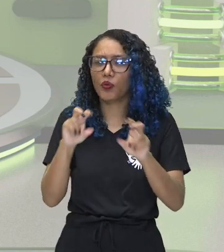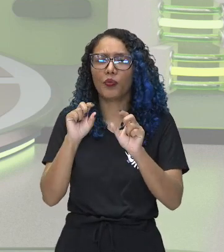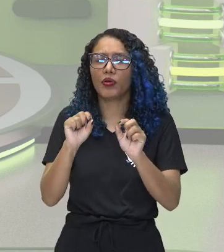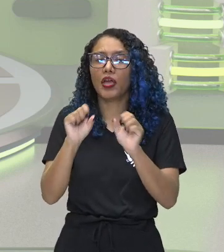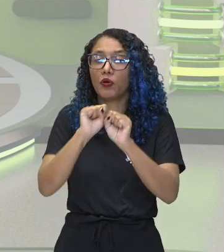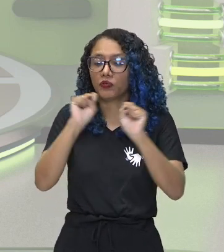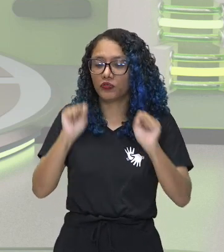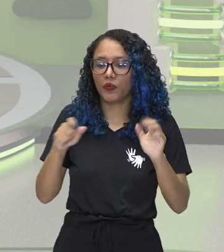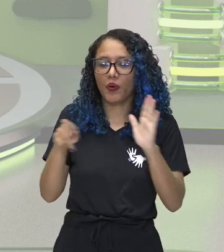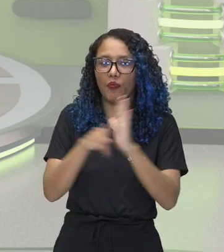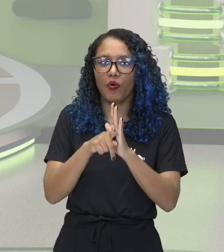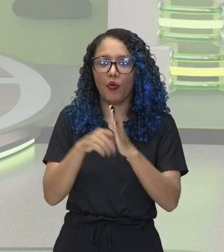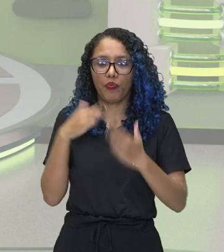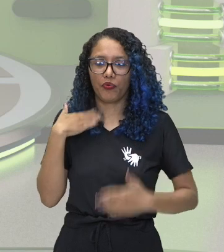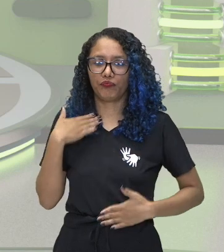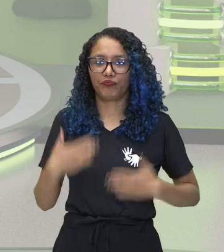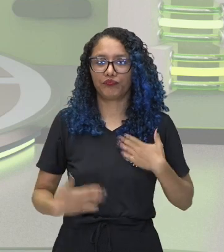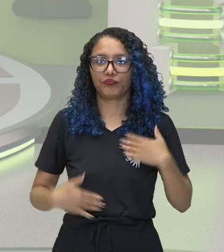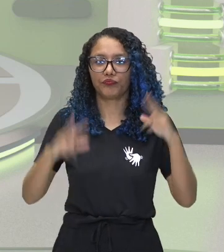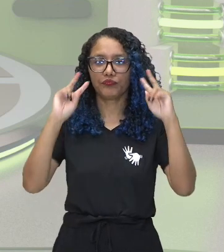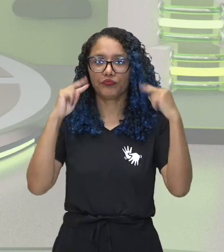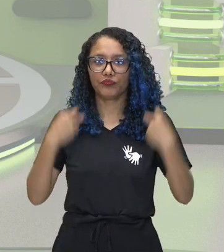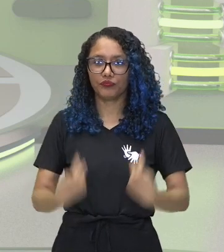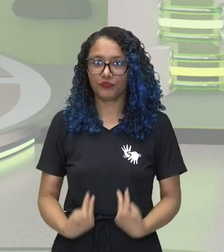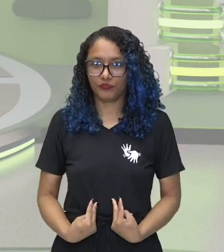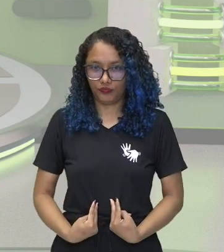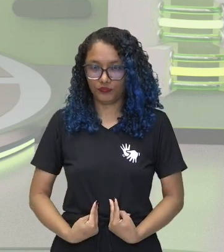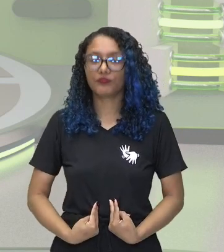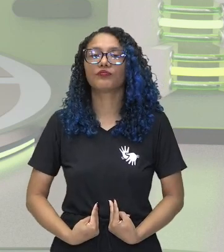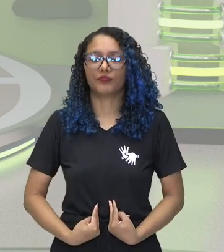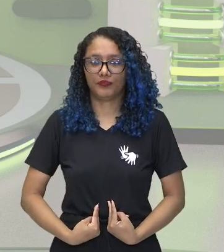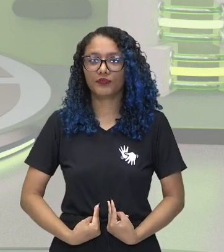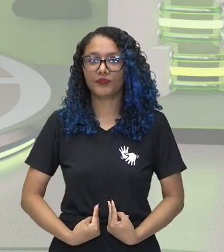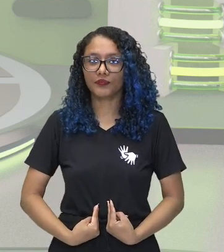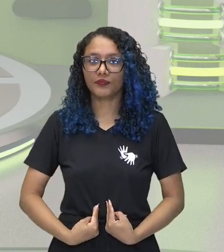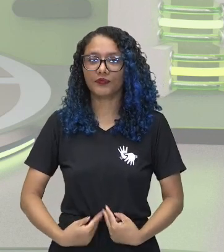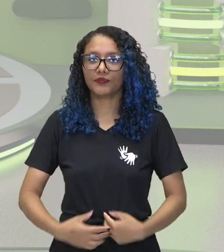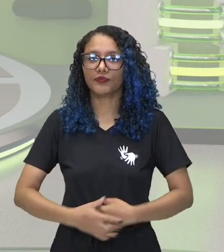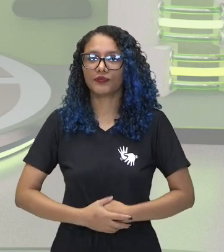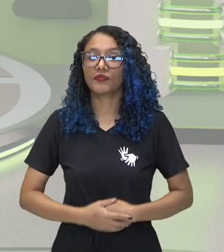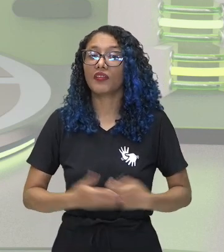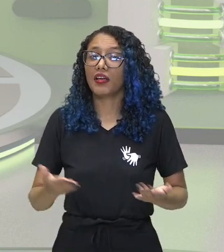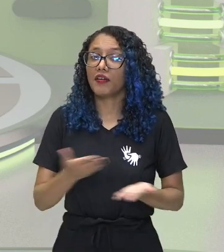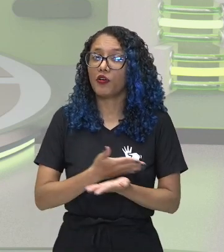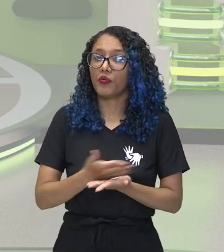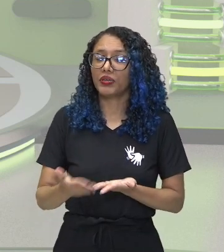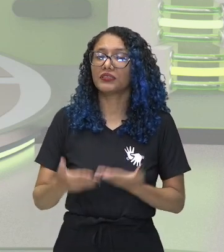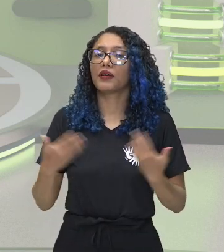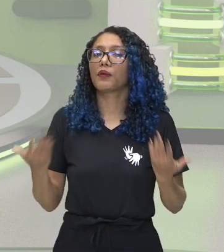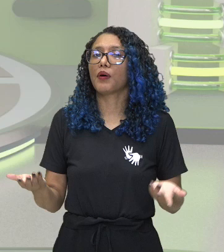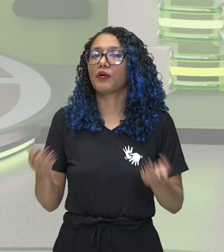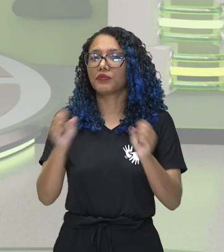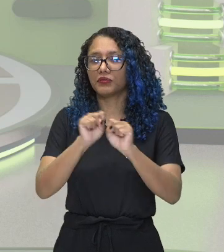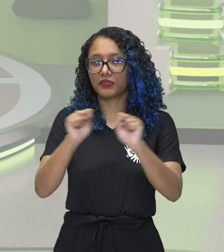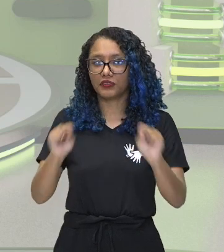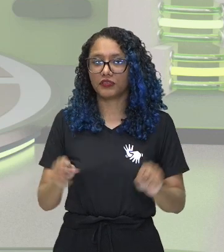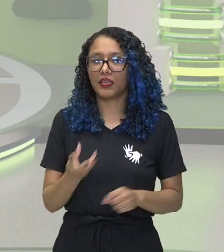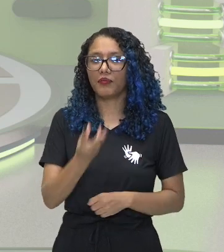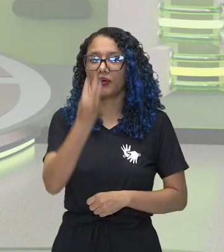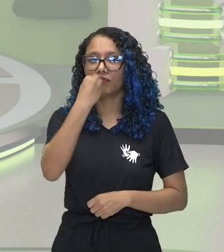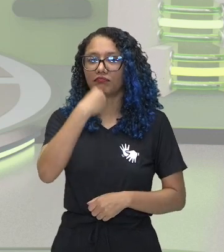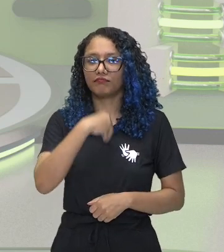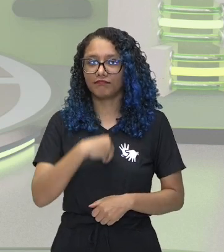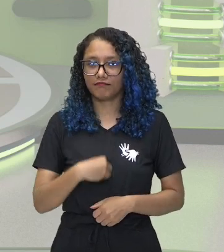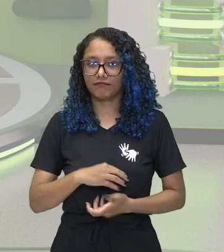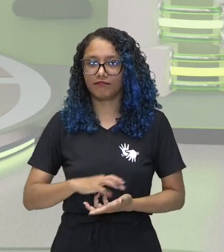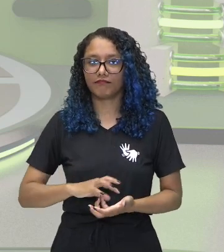corpo humano, tomando como referência o estudo do corpo humano, começando hoje pelo sistema digestório. E eu quero um pouquinho da